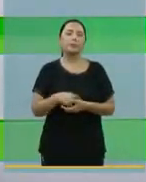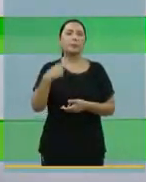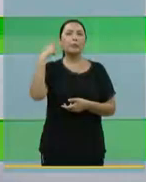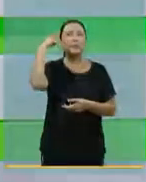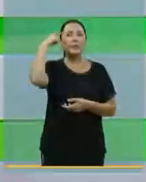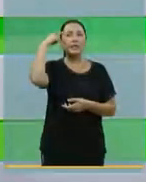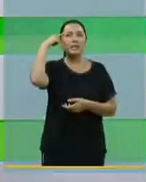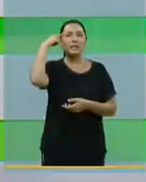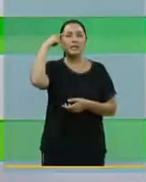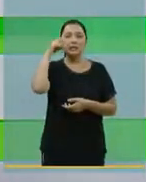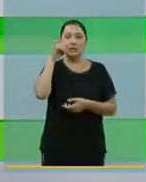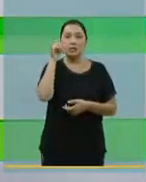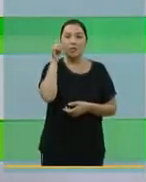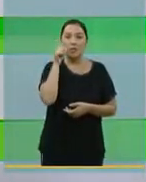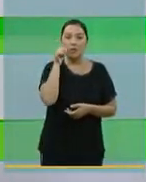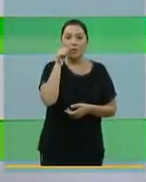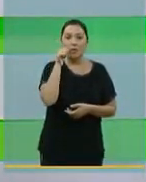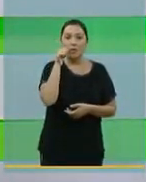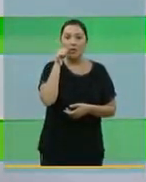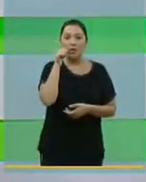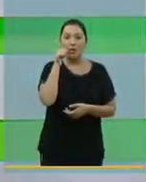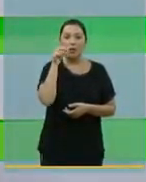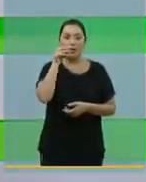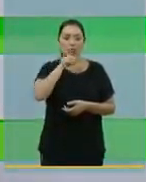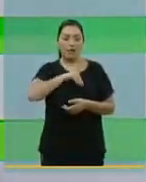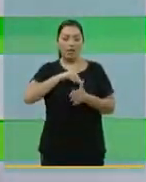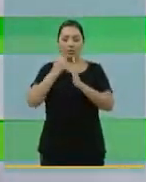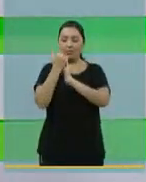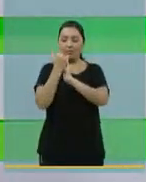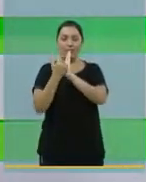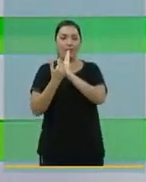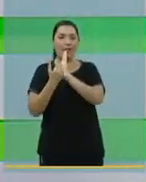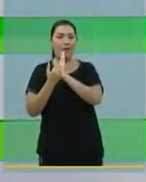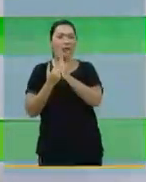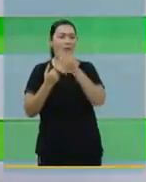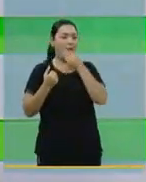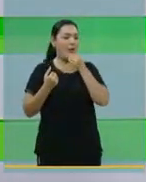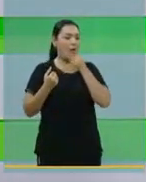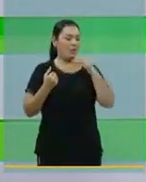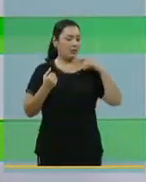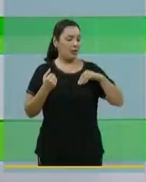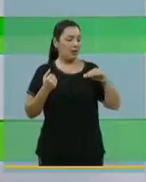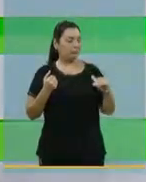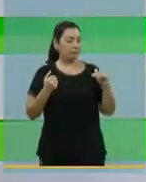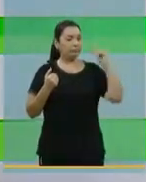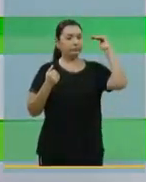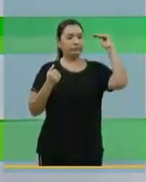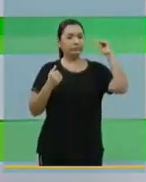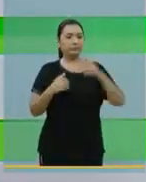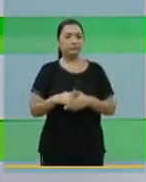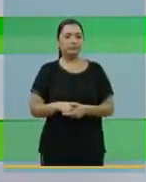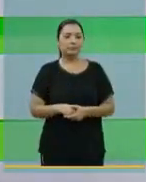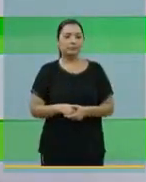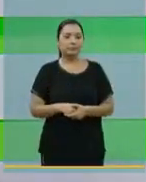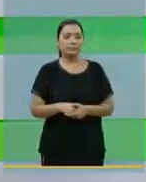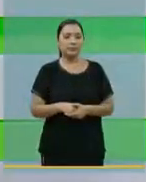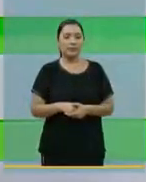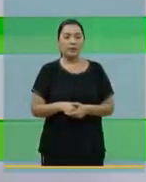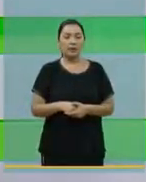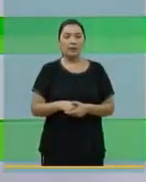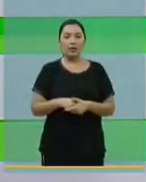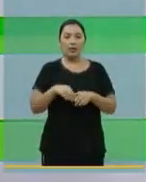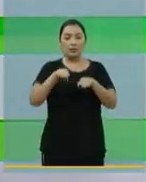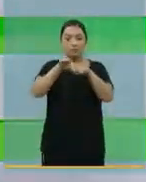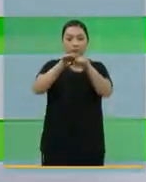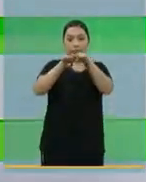gesta mulher deveria ganhar menos que o seu colega policial a questão da desigualdade